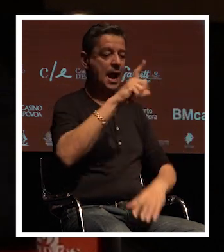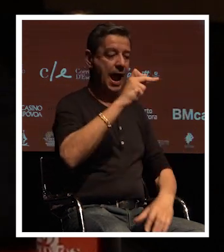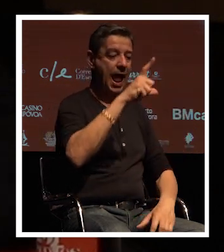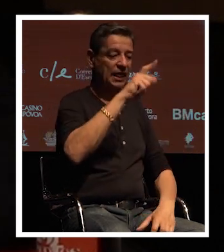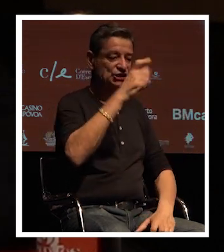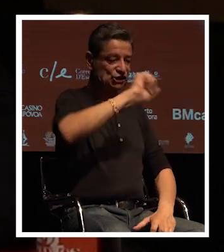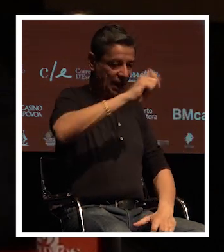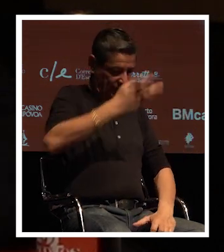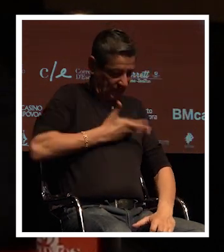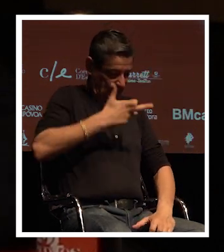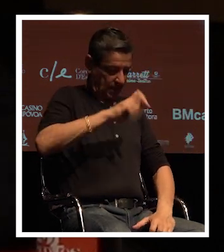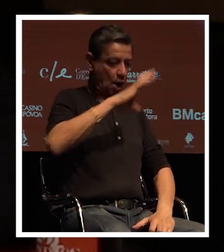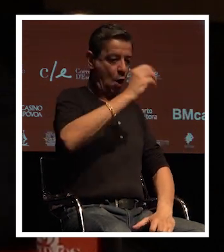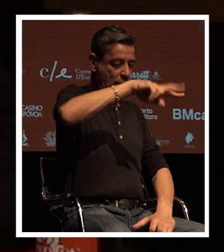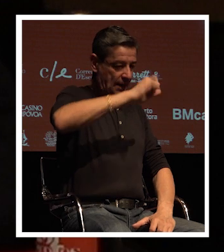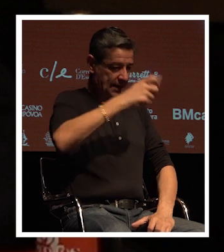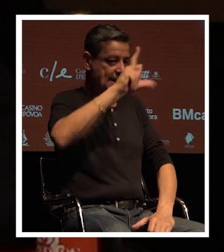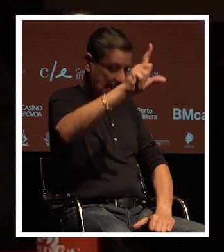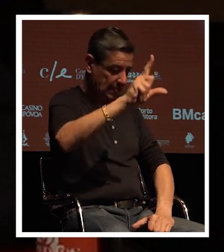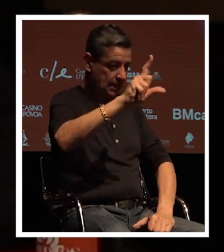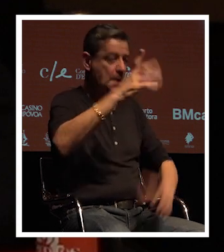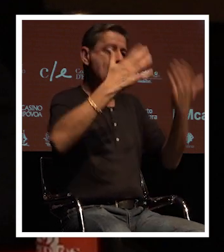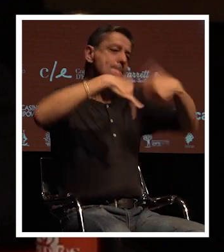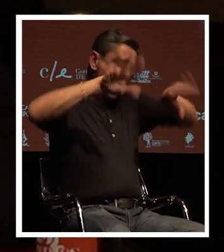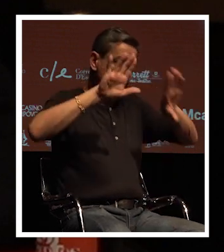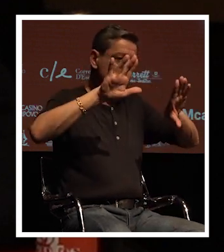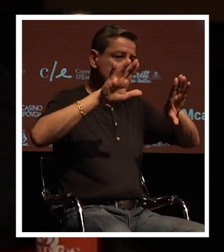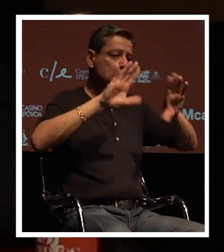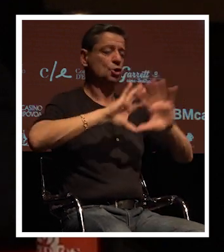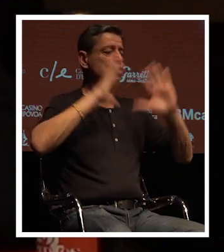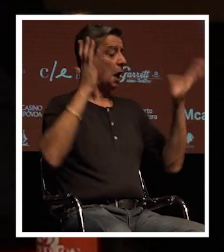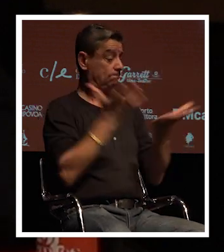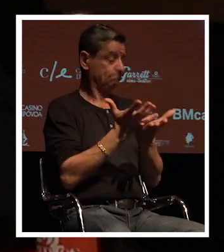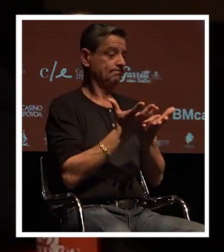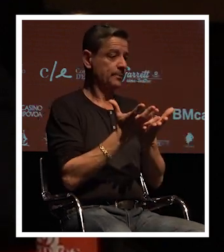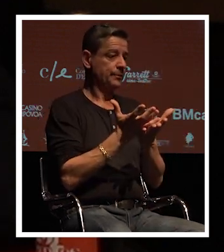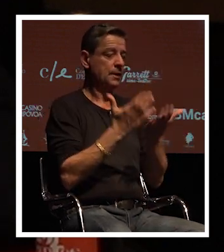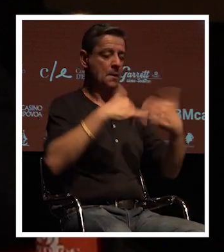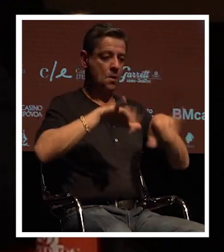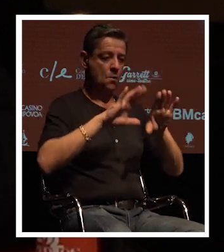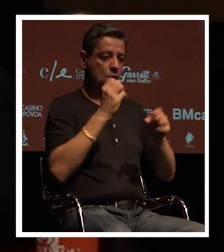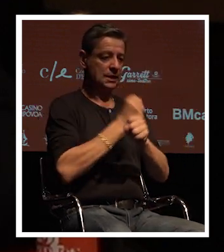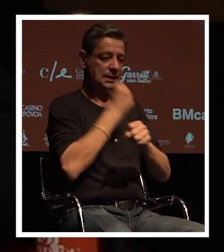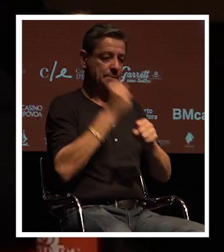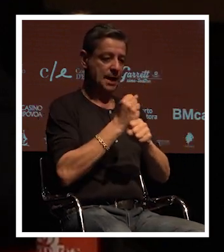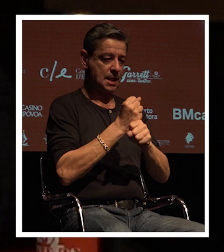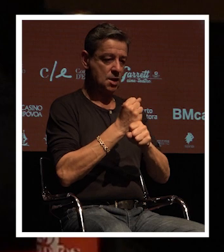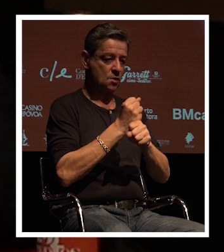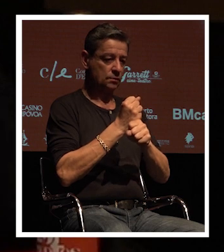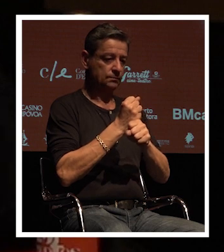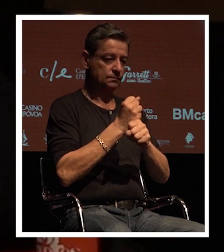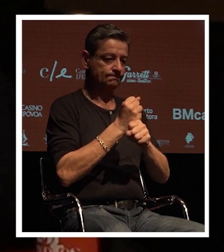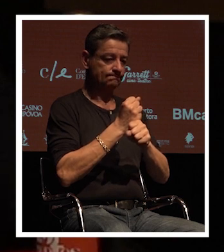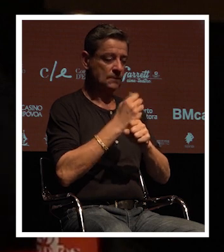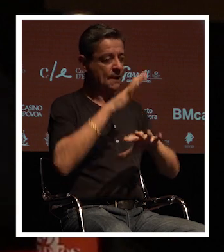onilo e mas e geralmente não não trabalho sobre um poema há gente que